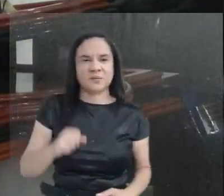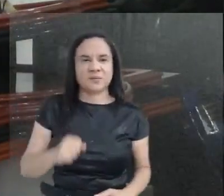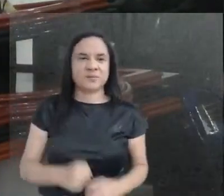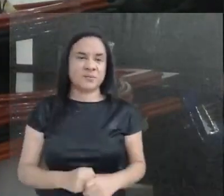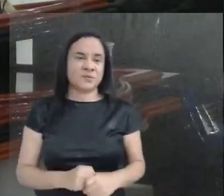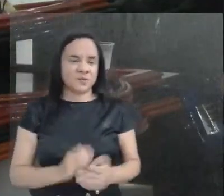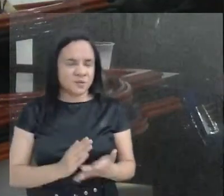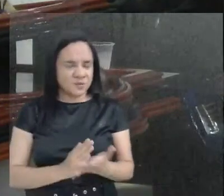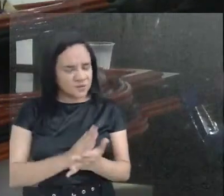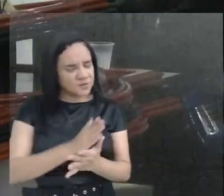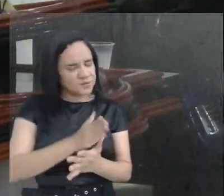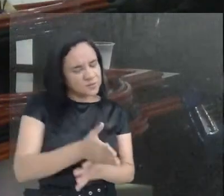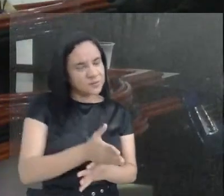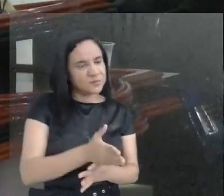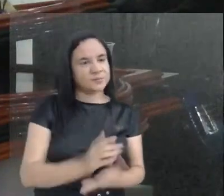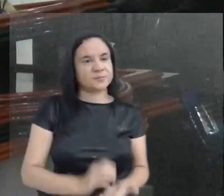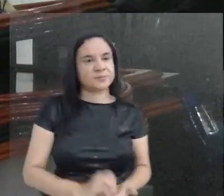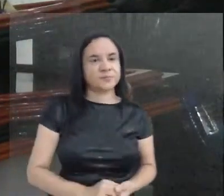entrarem.